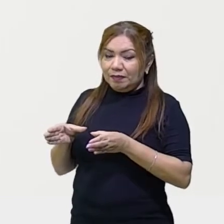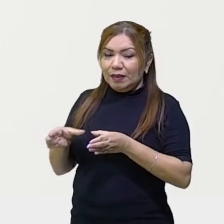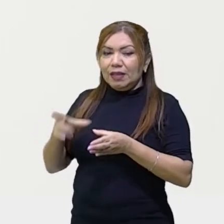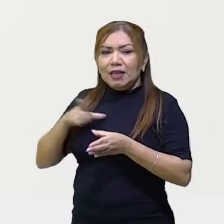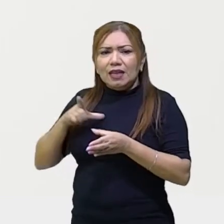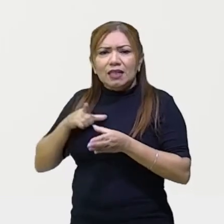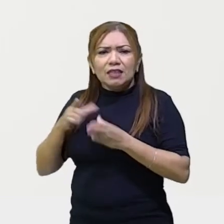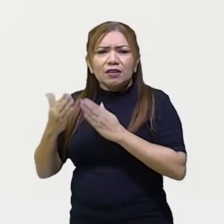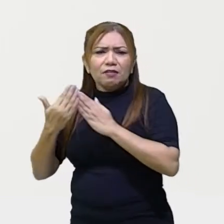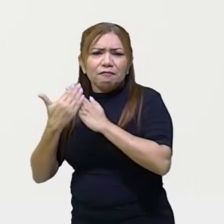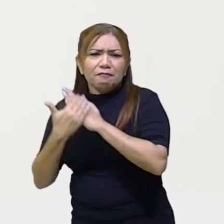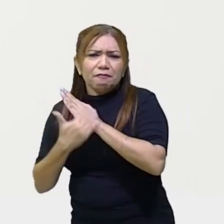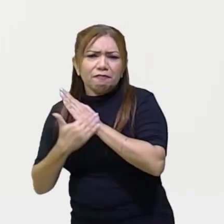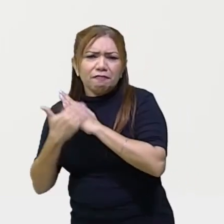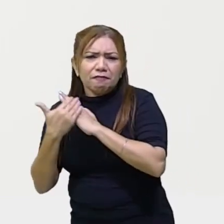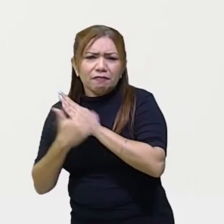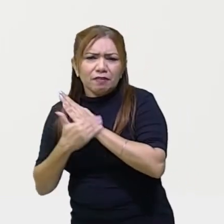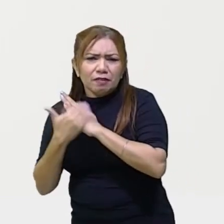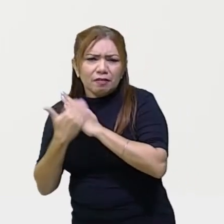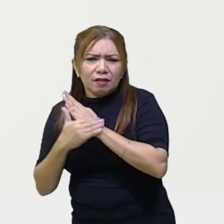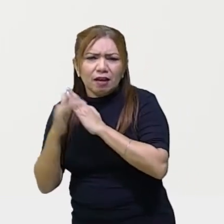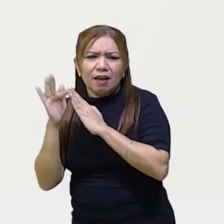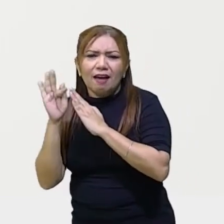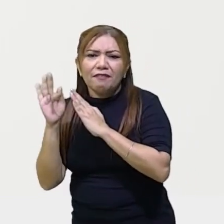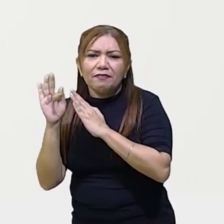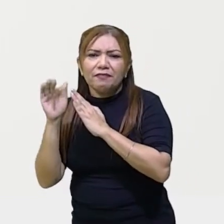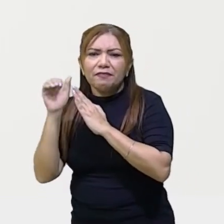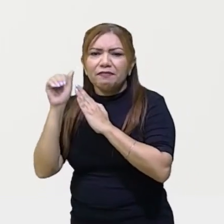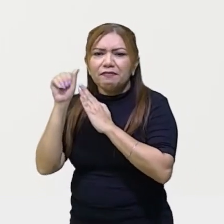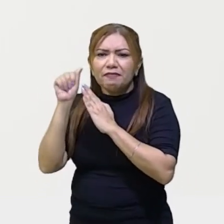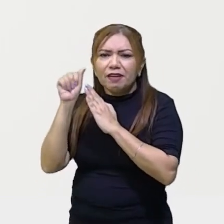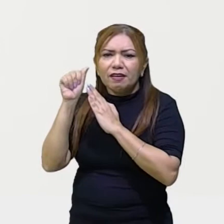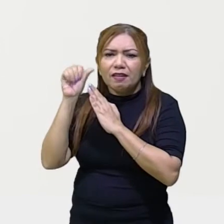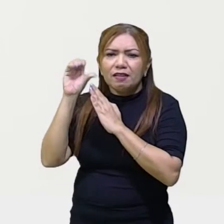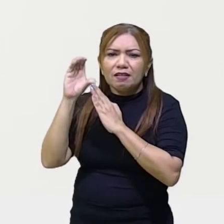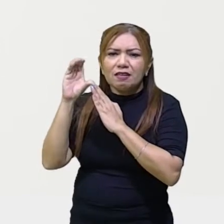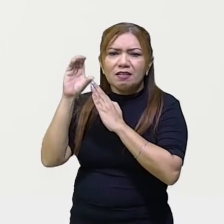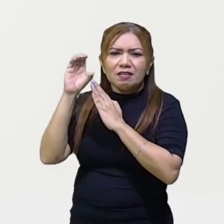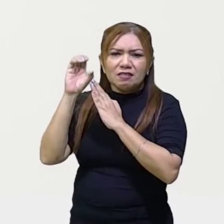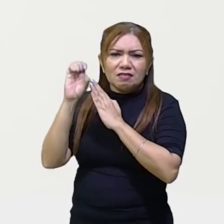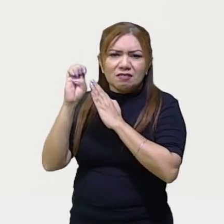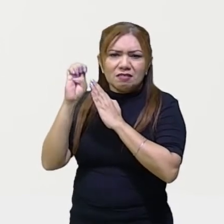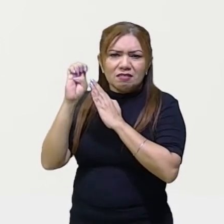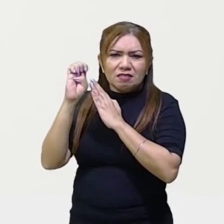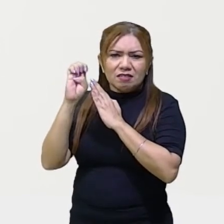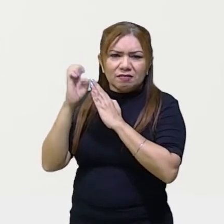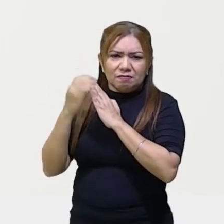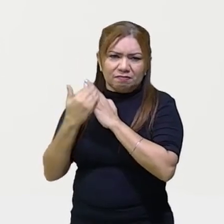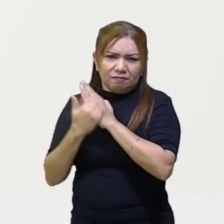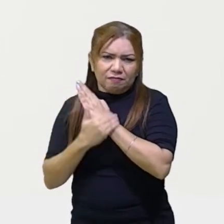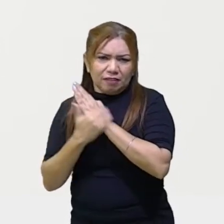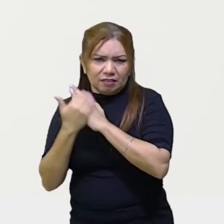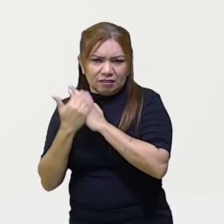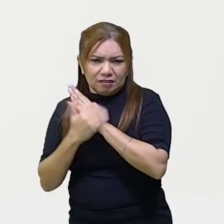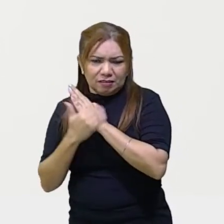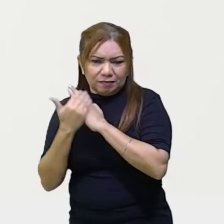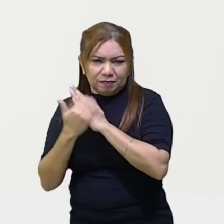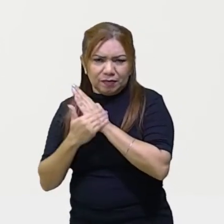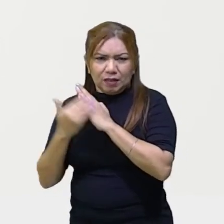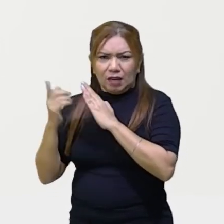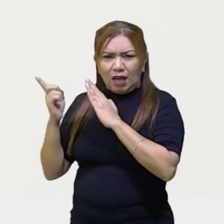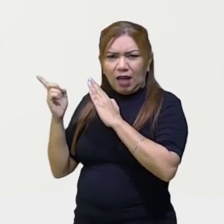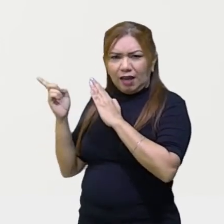poliedros possuem Faces Faces olha só tem aqui a setinha está apontando fã Face